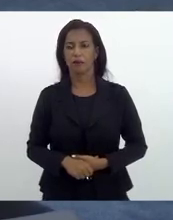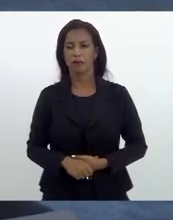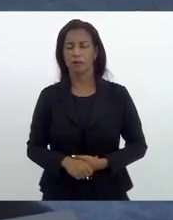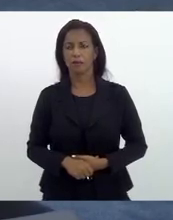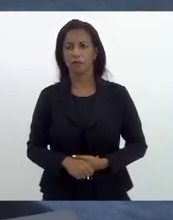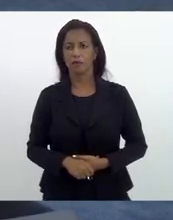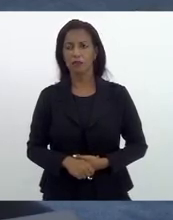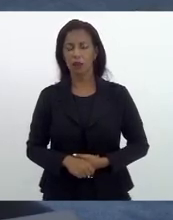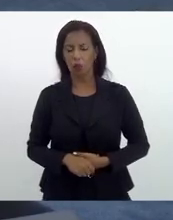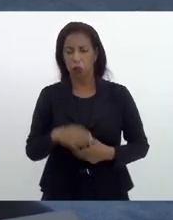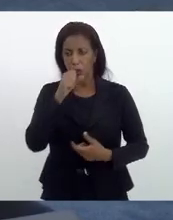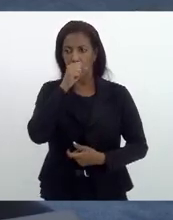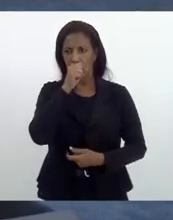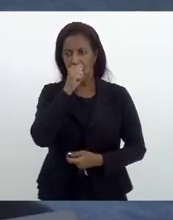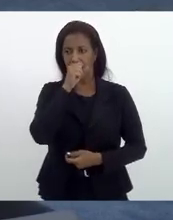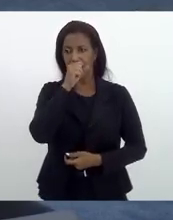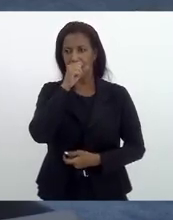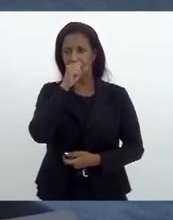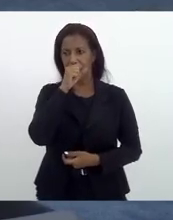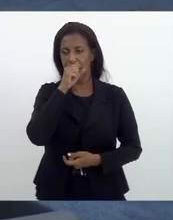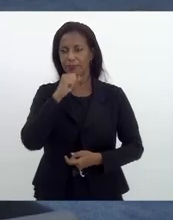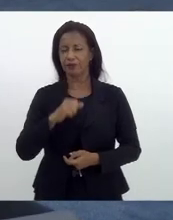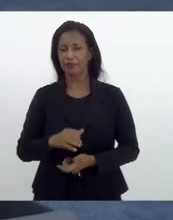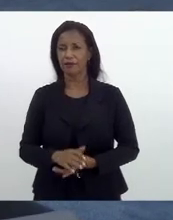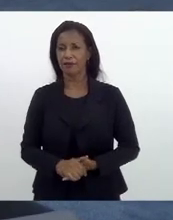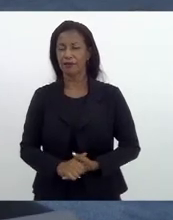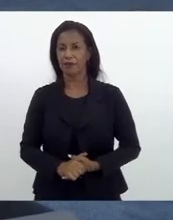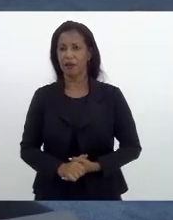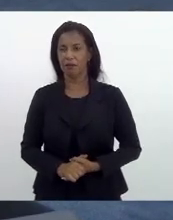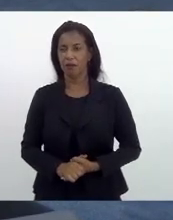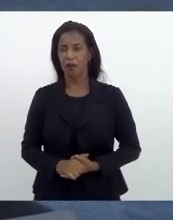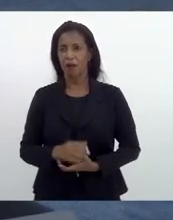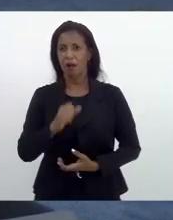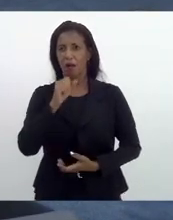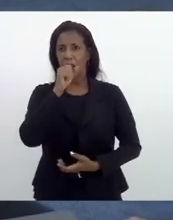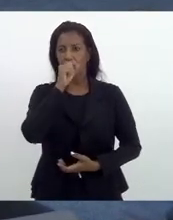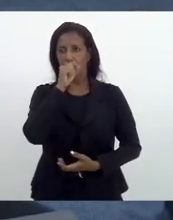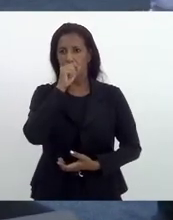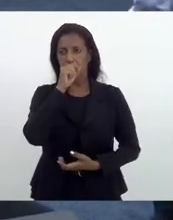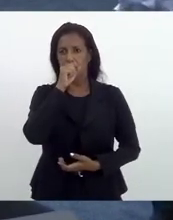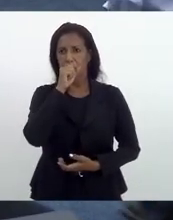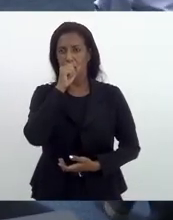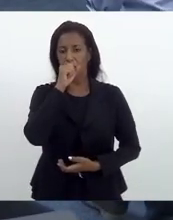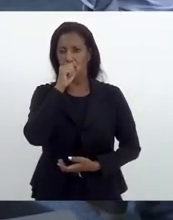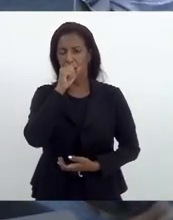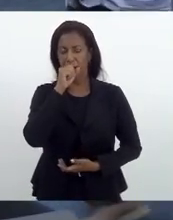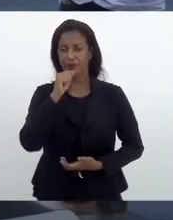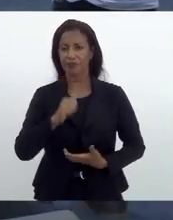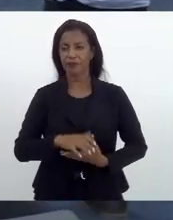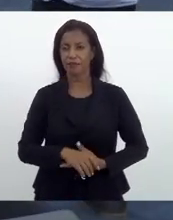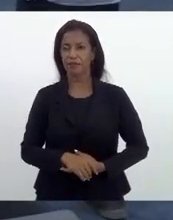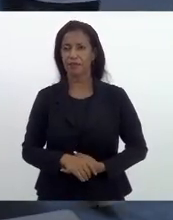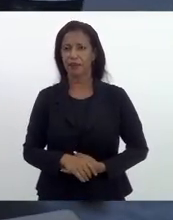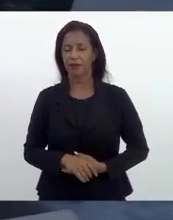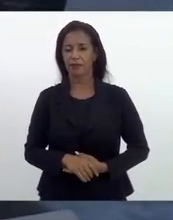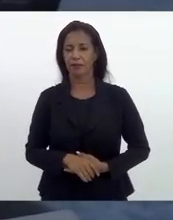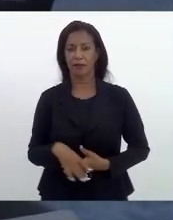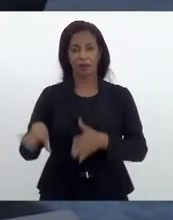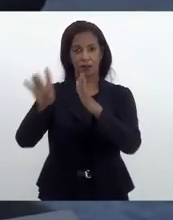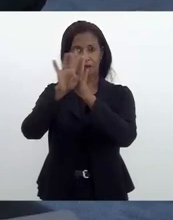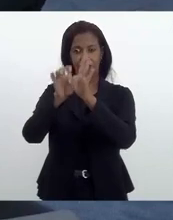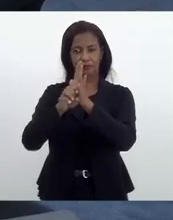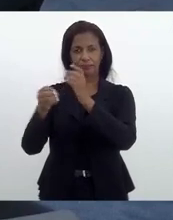Eu, deputado Valdeck, ontem... Deputado Valdeck, só dizer para a vossa excelência o seguinte, a vossa emenda está prejudicada, porque a gente